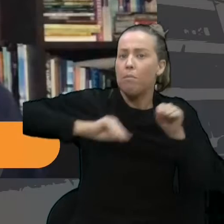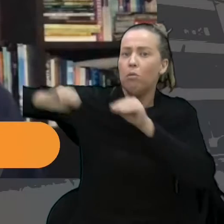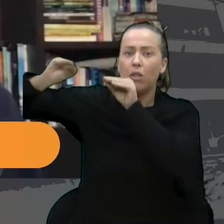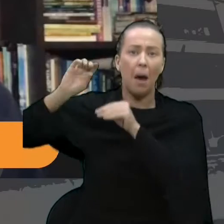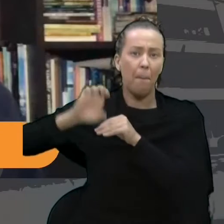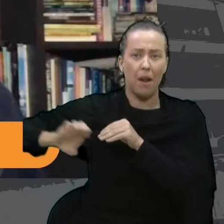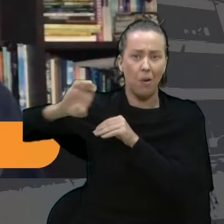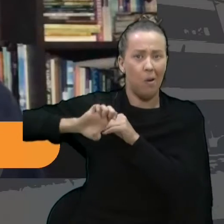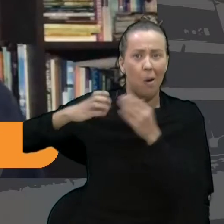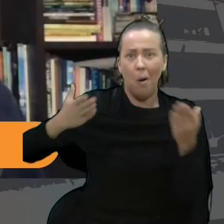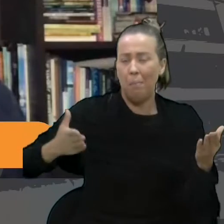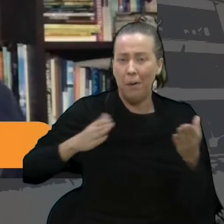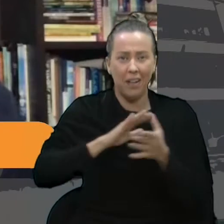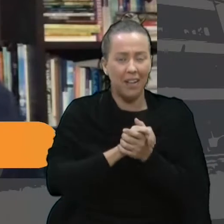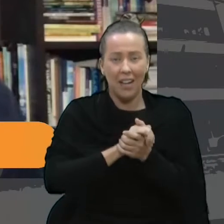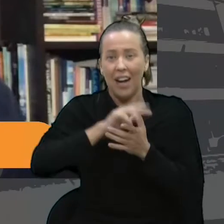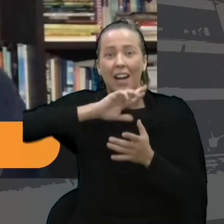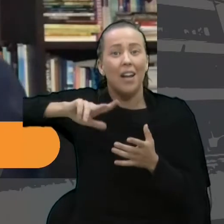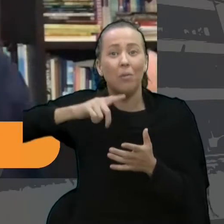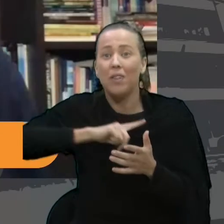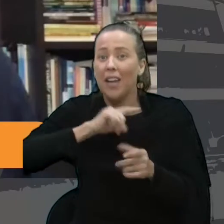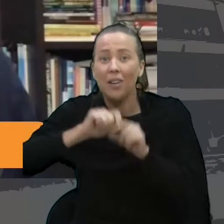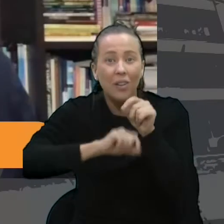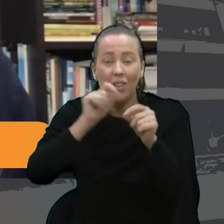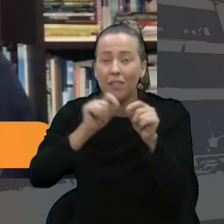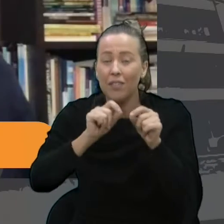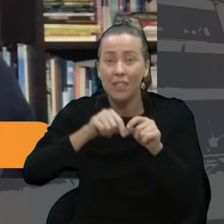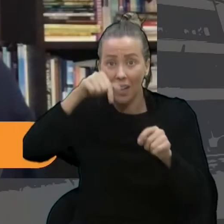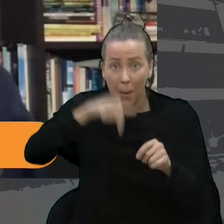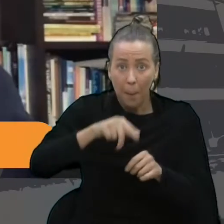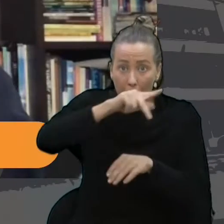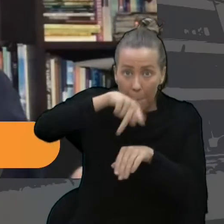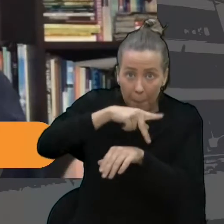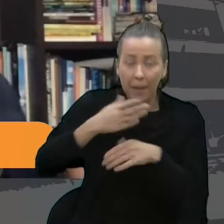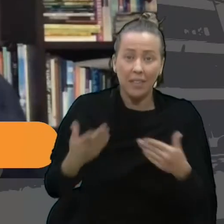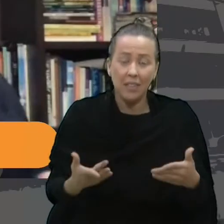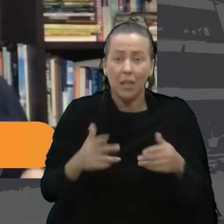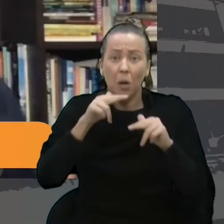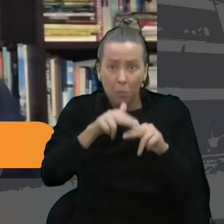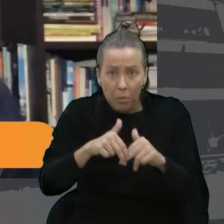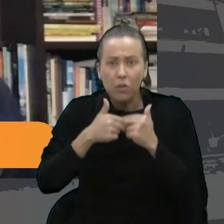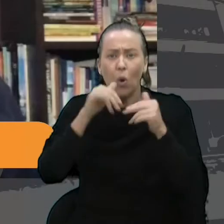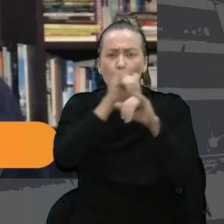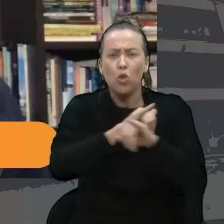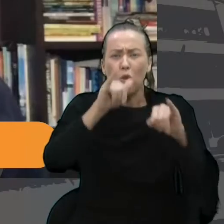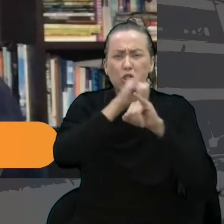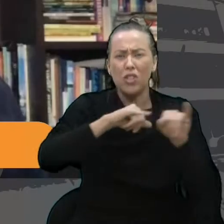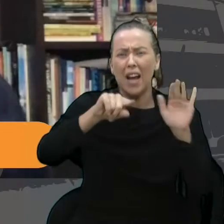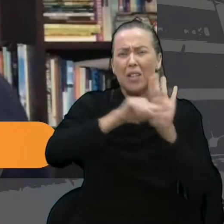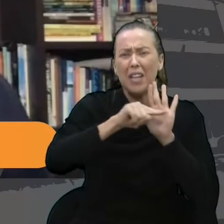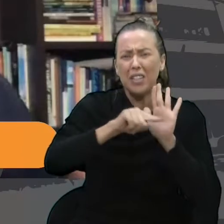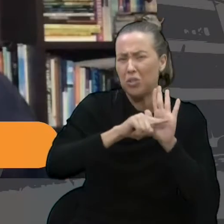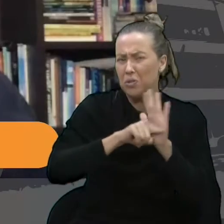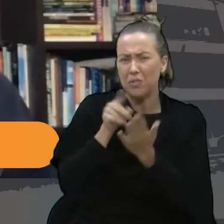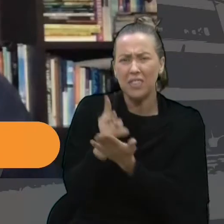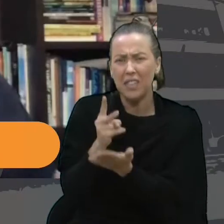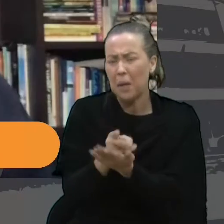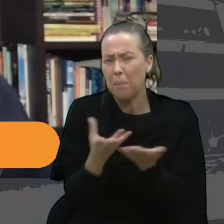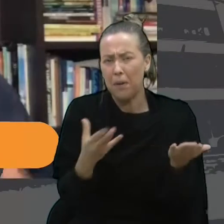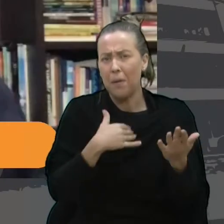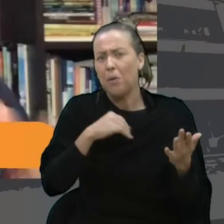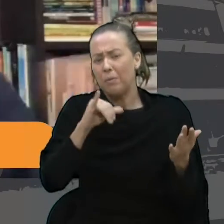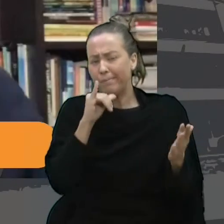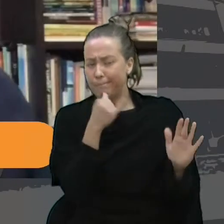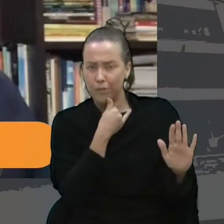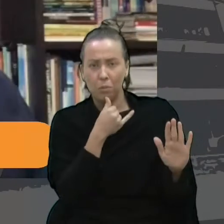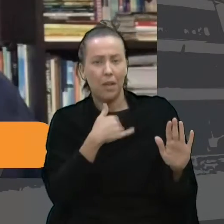Europa. Não temos alternativa, estamos nesse país. Então, com esse noticiário pessimista, eu confesso que não